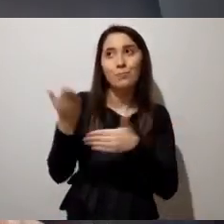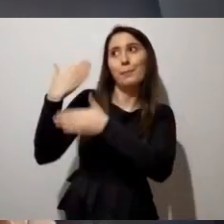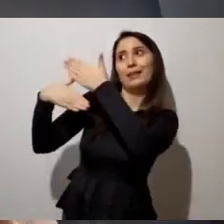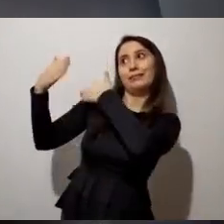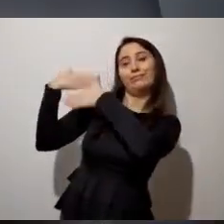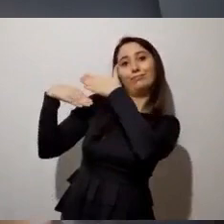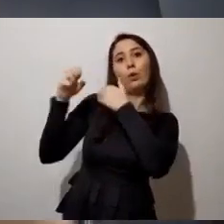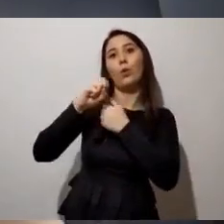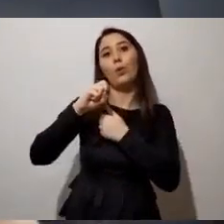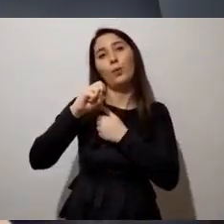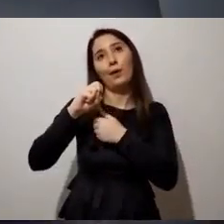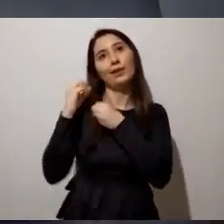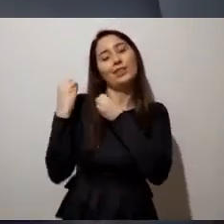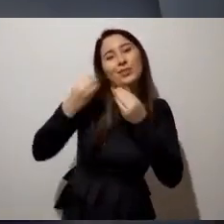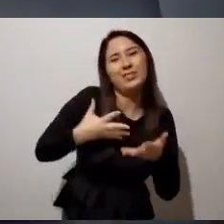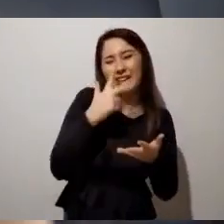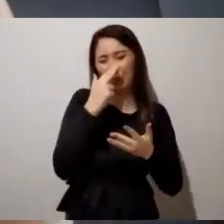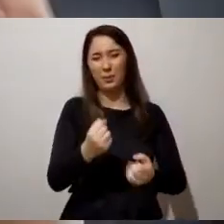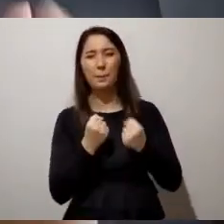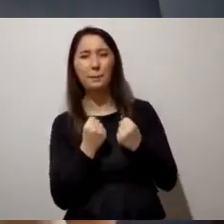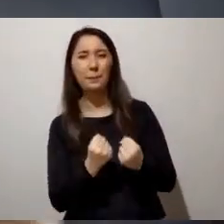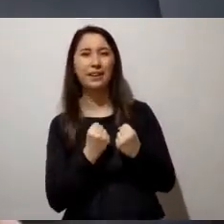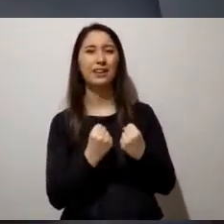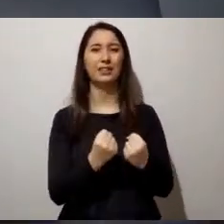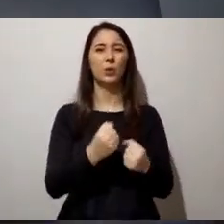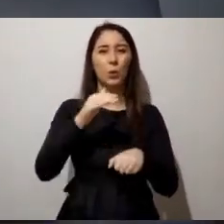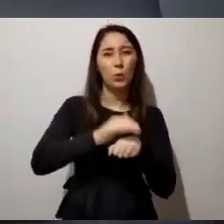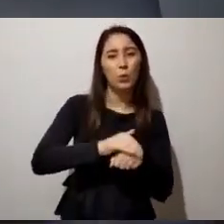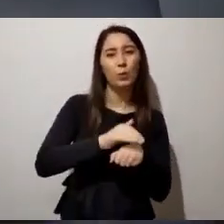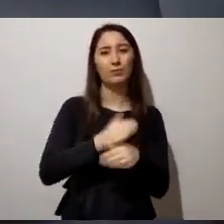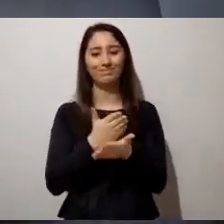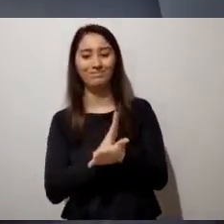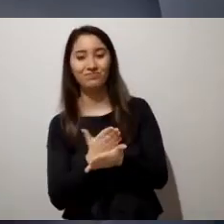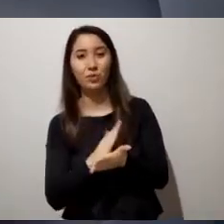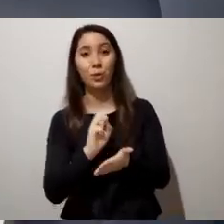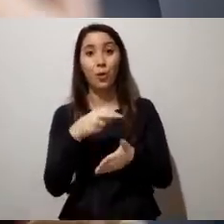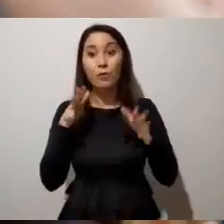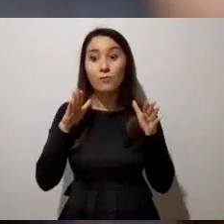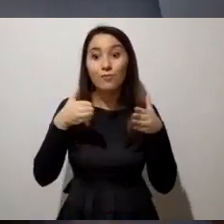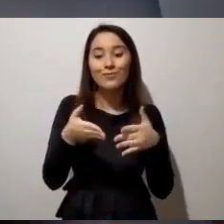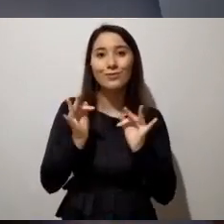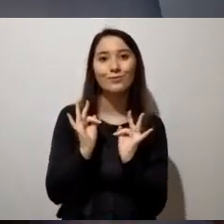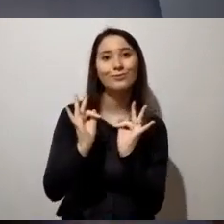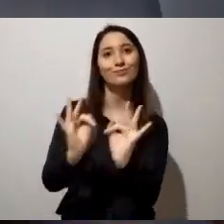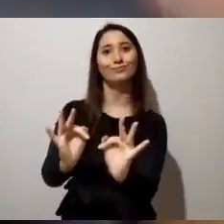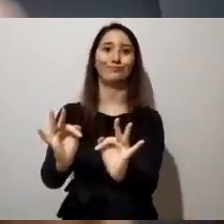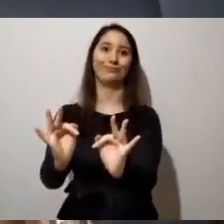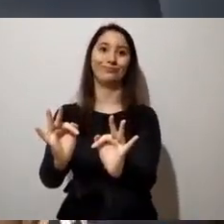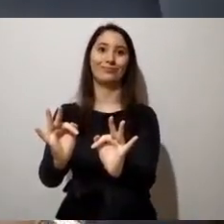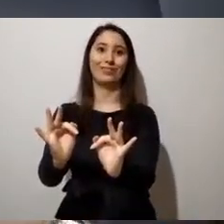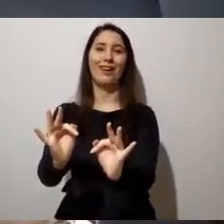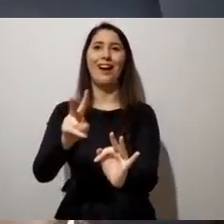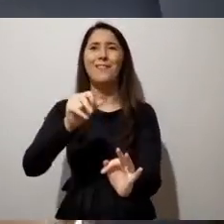passado, que nos traz algum peso, que nos traz uma culpa, que nos traz um incômodo, ou para algo que aconteceu no futuro, que